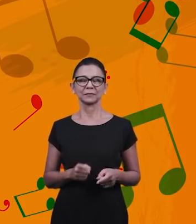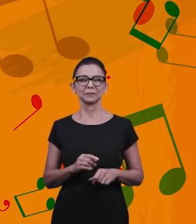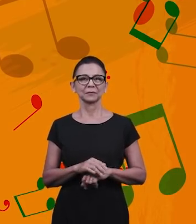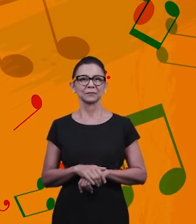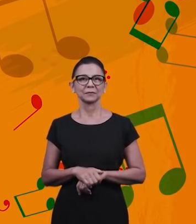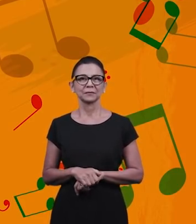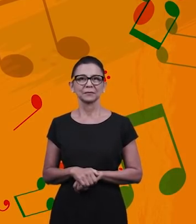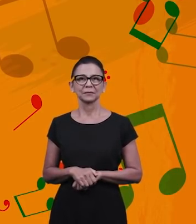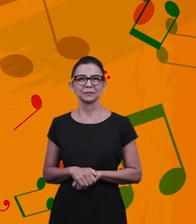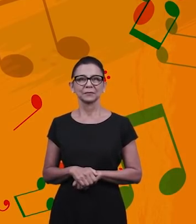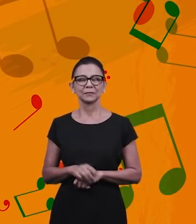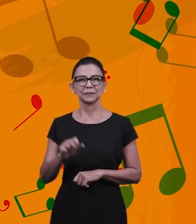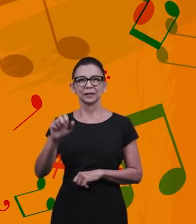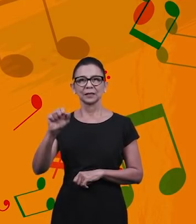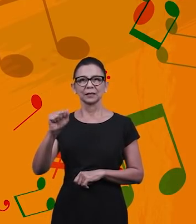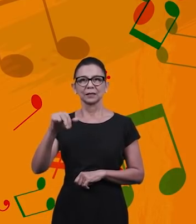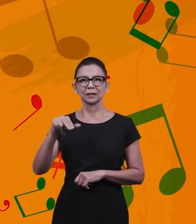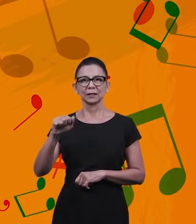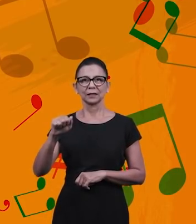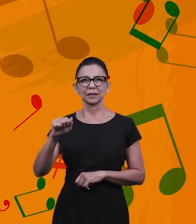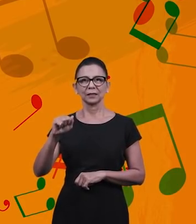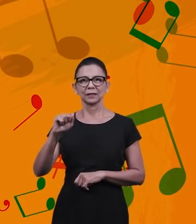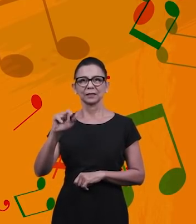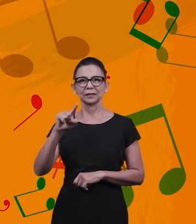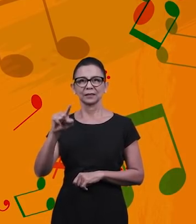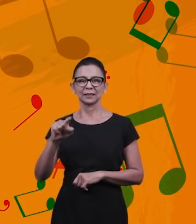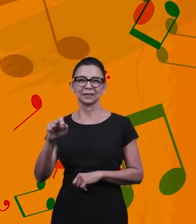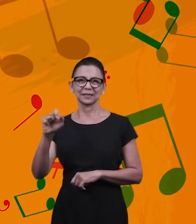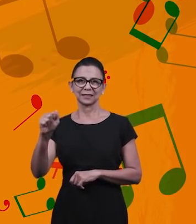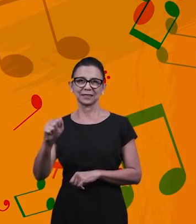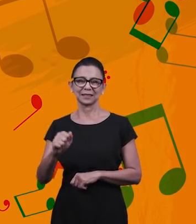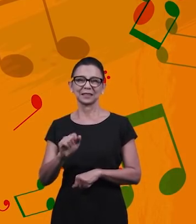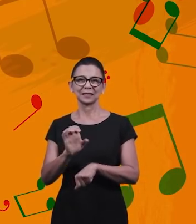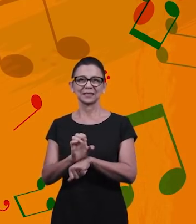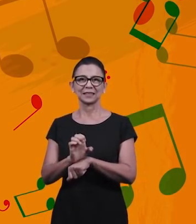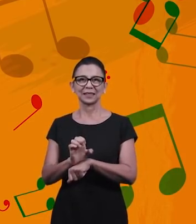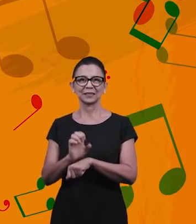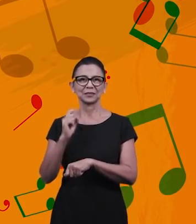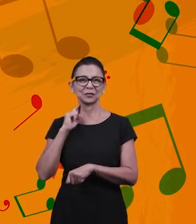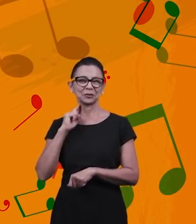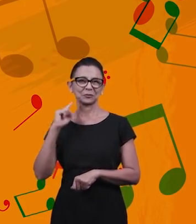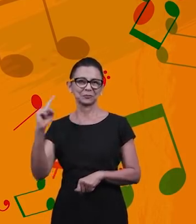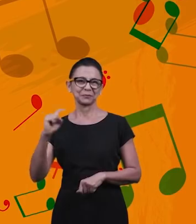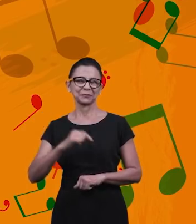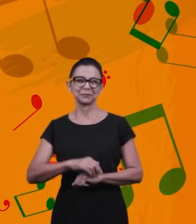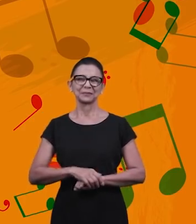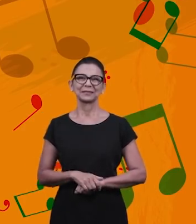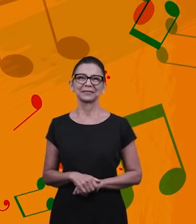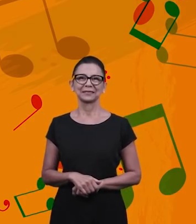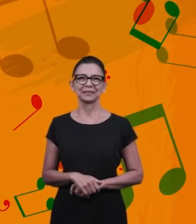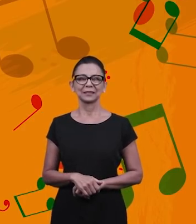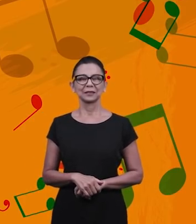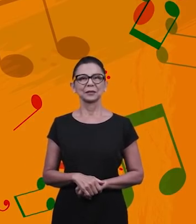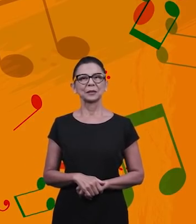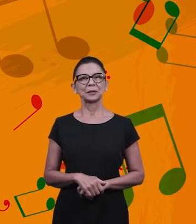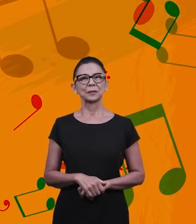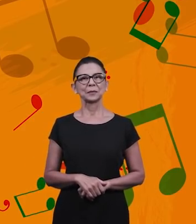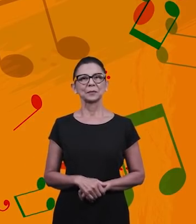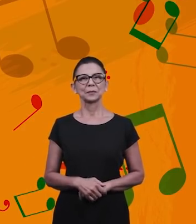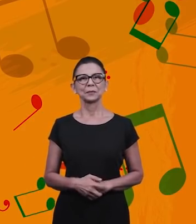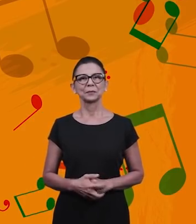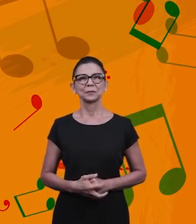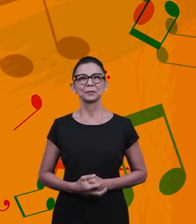Anaísa tem 5 anos, de Belo Horizonte, Minas Gerais. Anuncia que Jesus voltará,